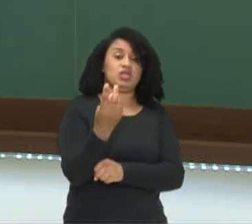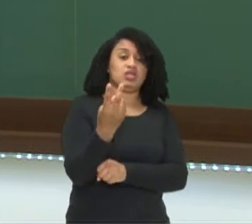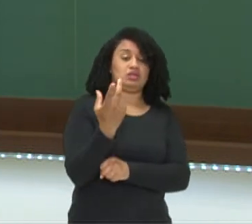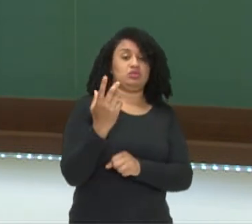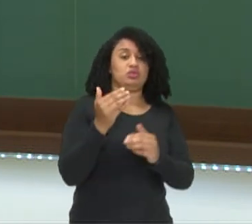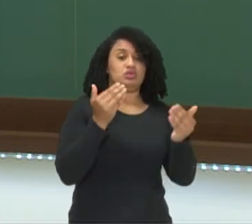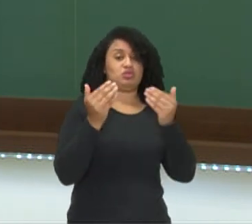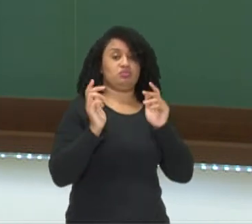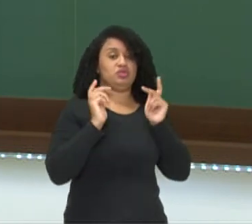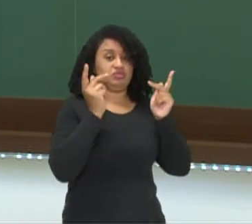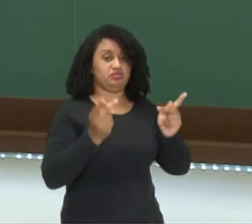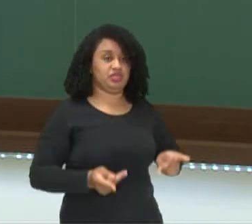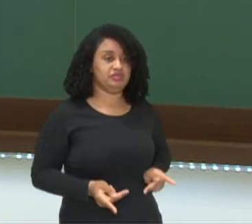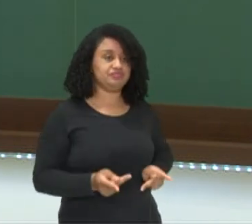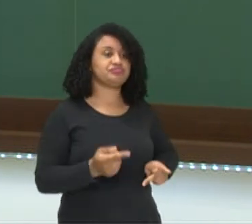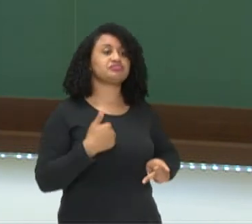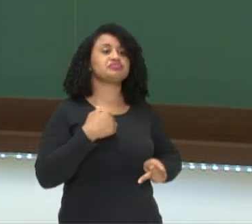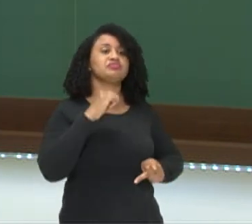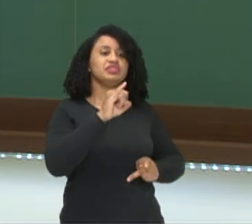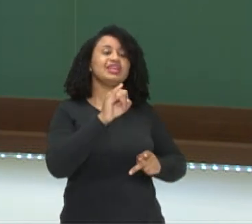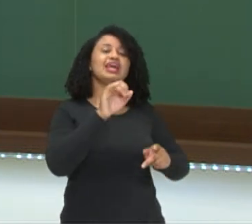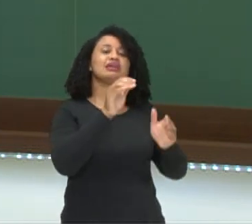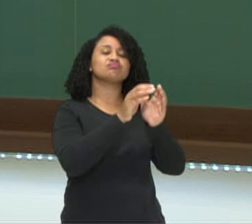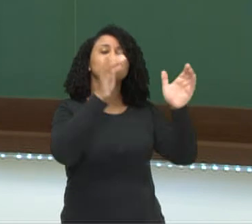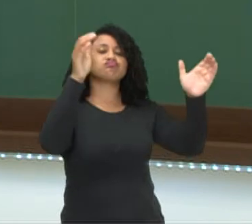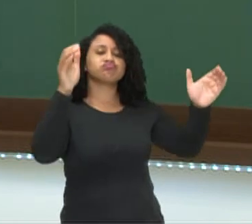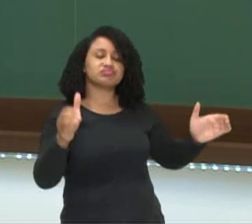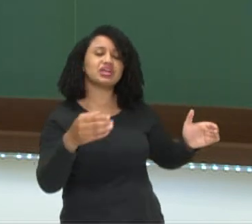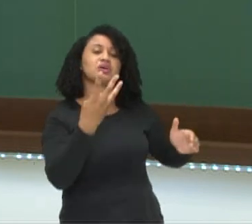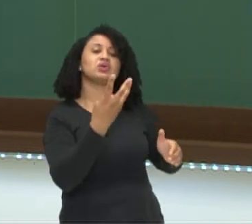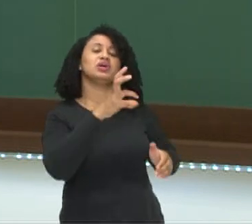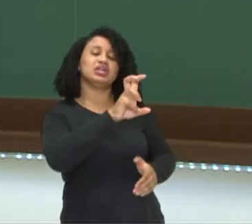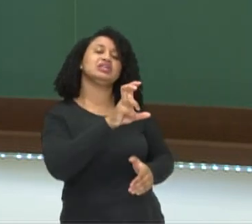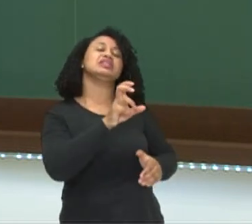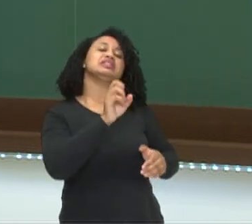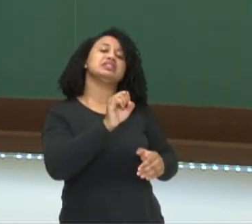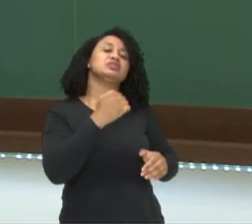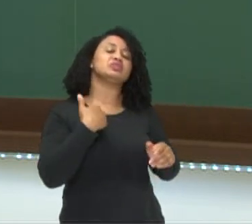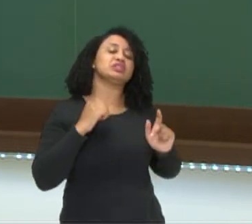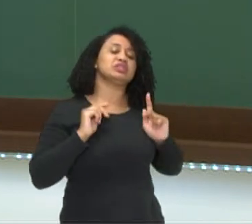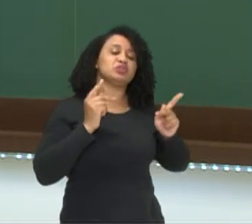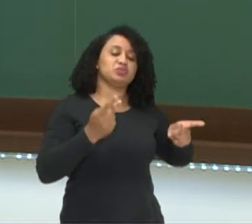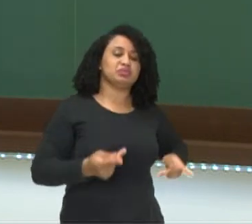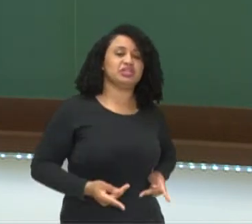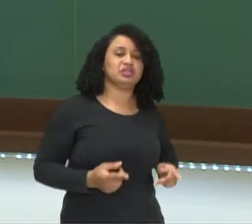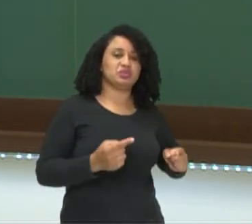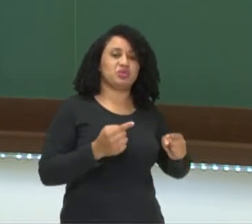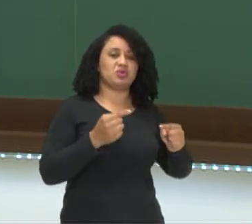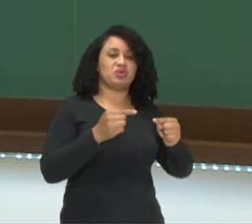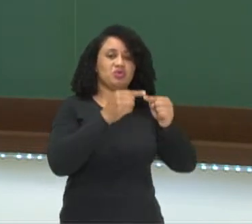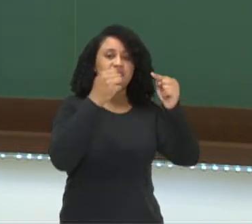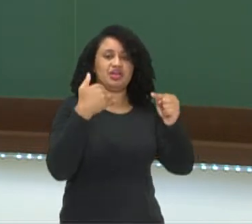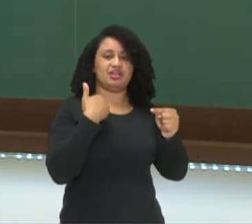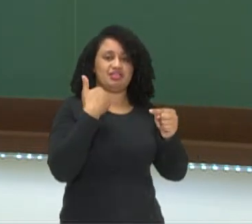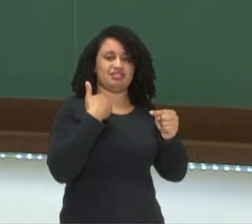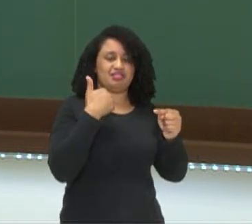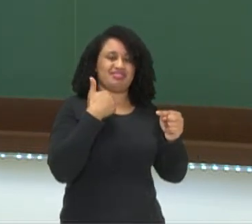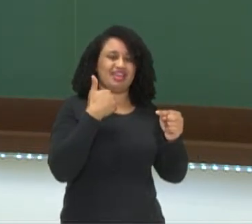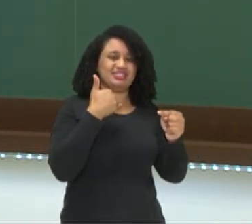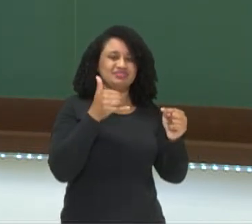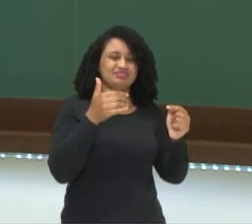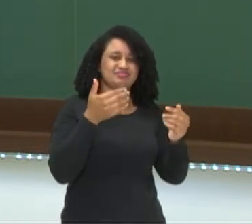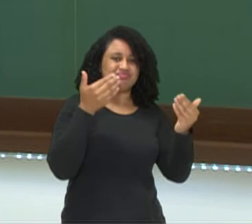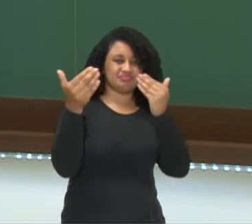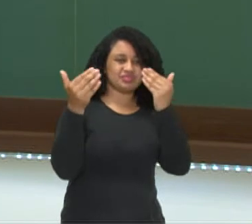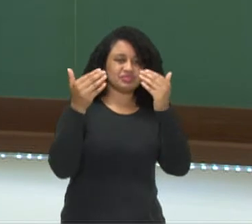anos humanos. E os mesmos 6 anos equivalem a 45 na raça humana. Então, ó, é na raça humana, na idade humana.